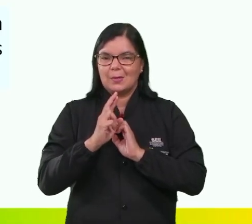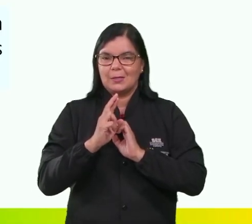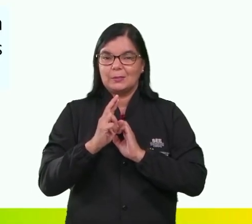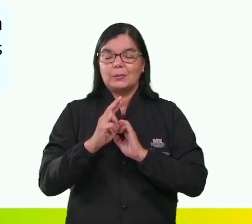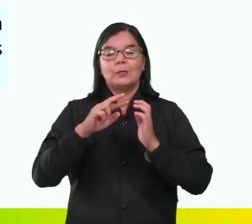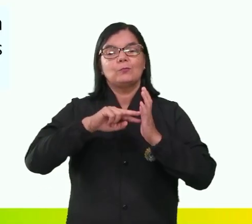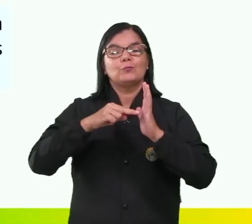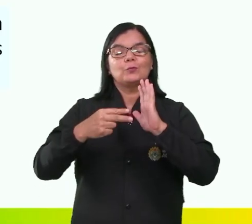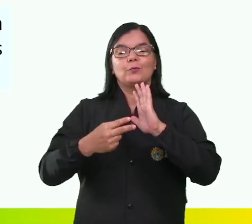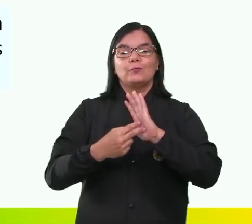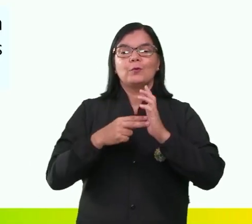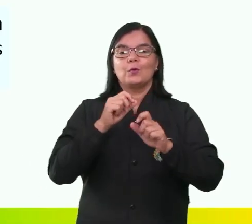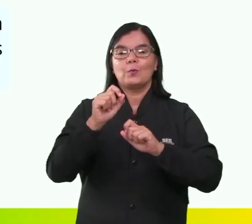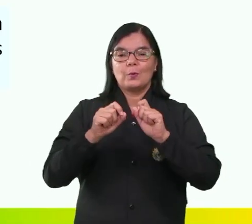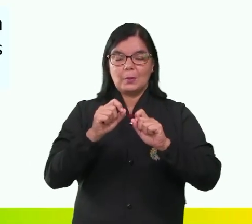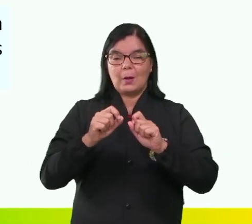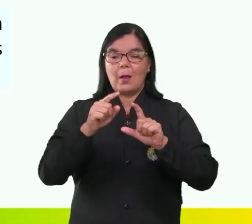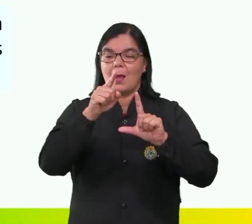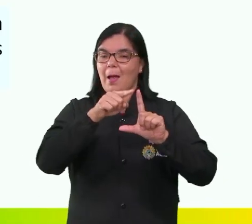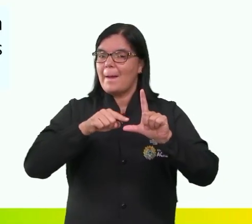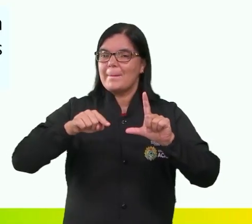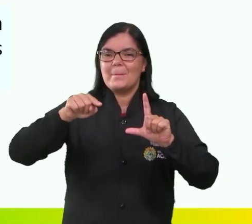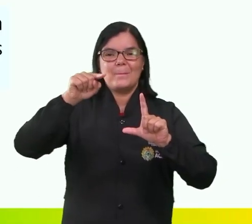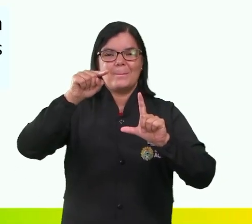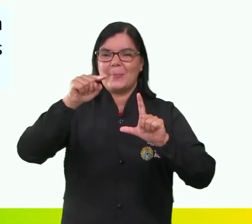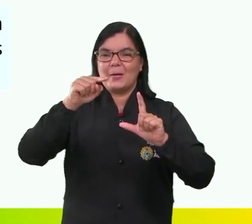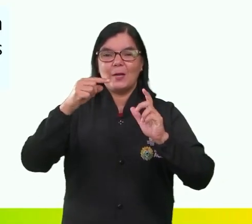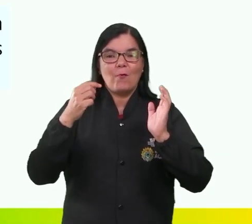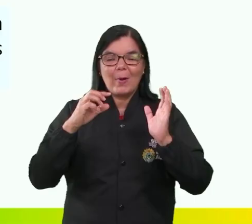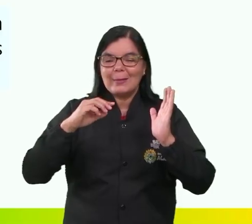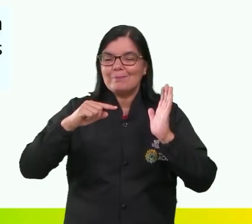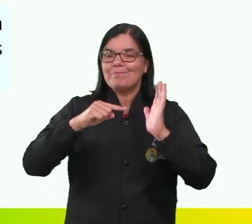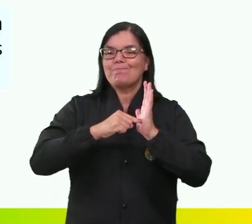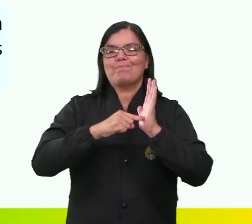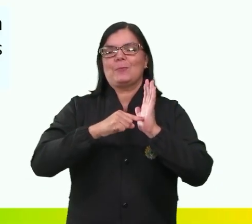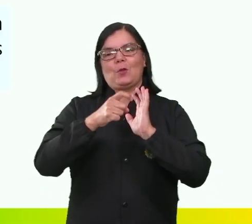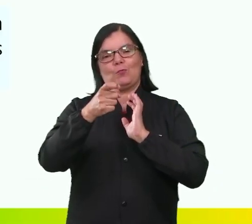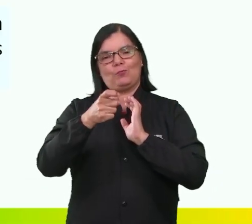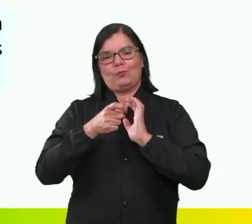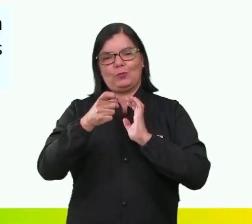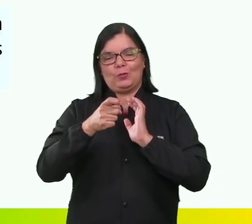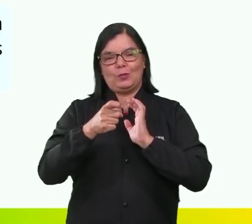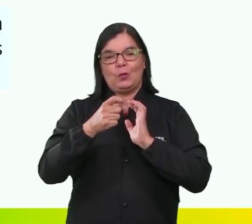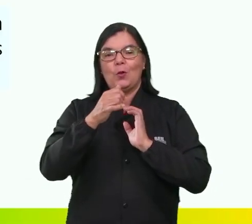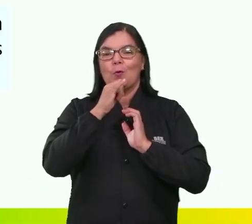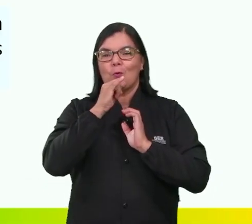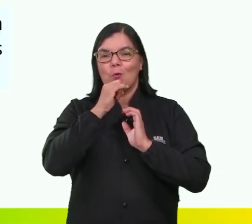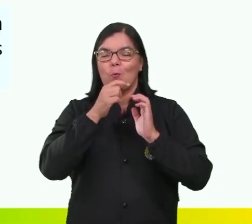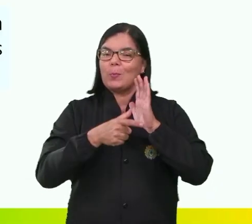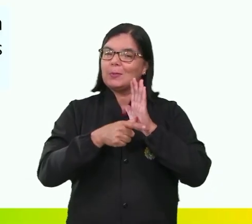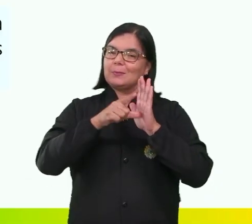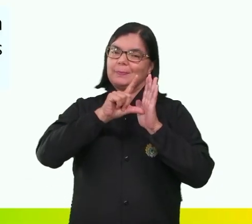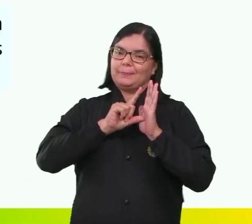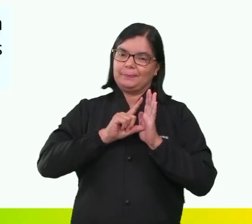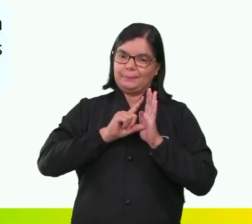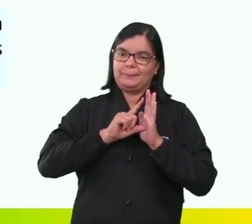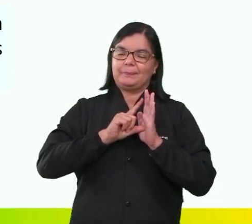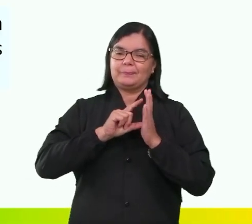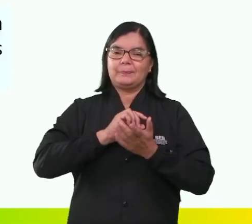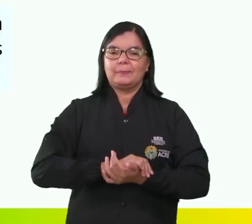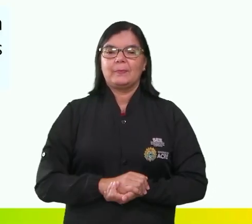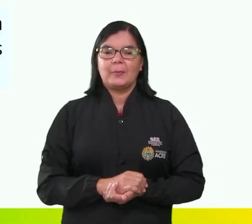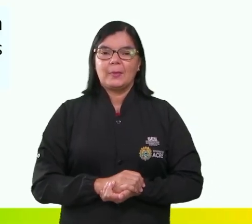Então, significa que a parábola ela não vai intersectar o eixo das abscissas, como exibido nas figuras a